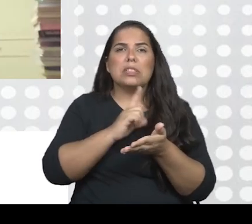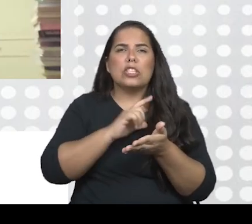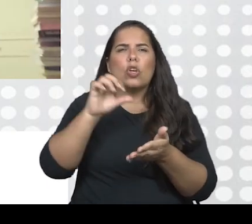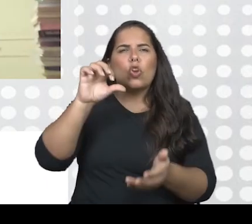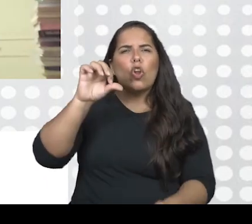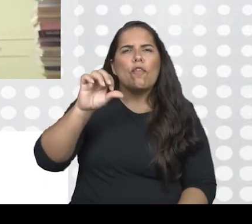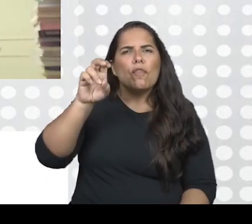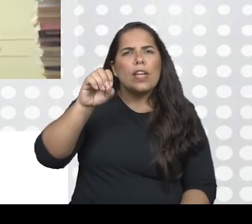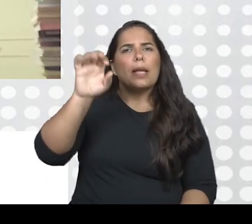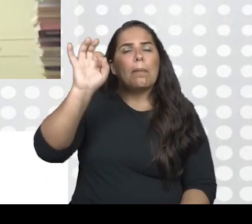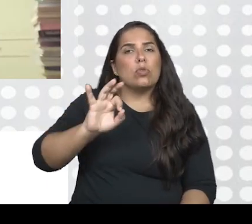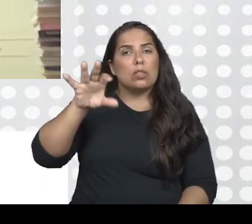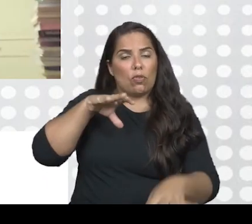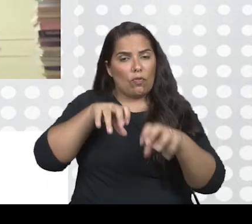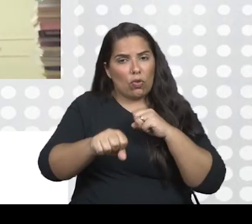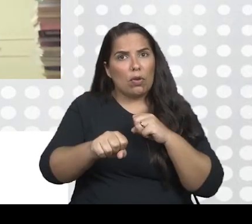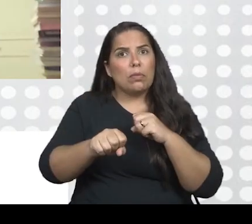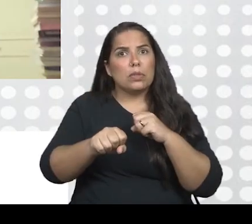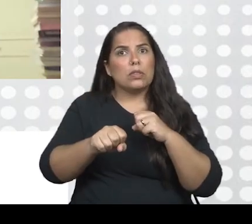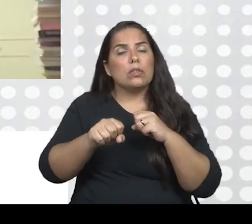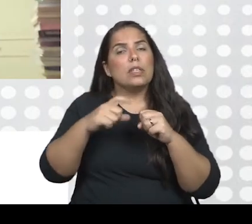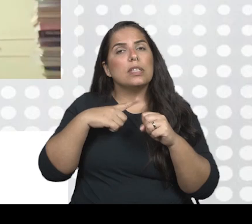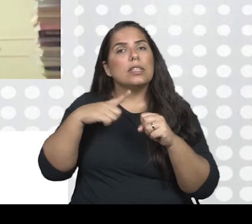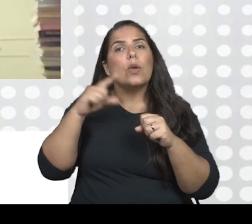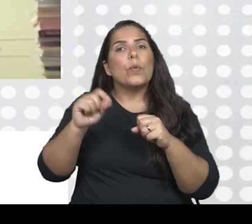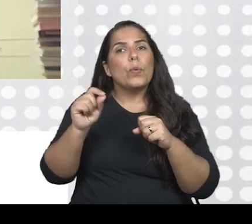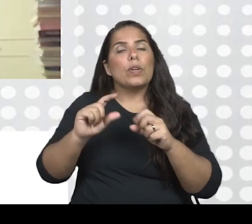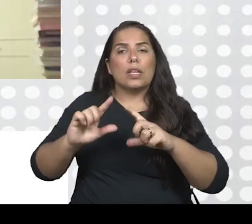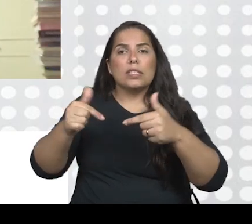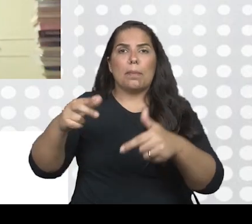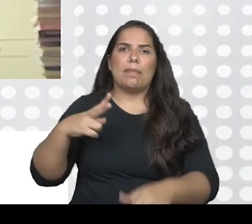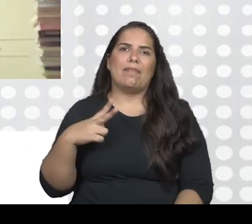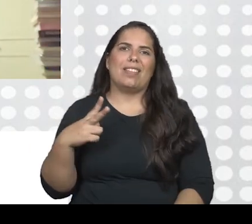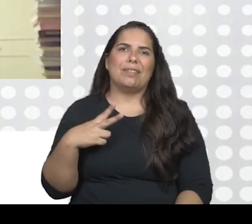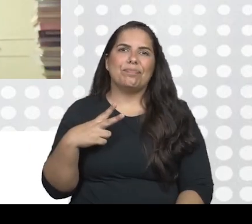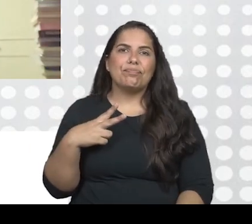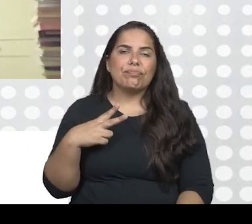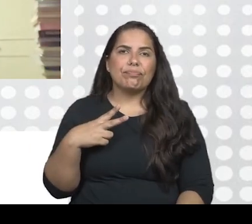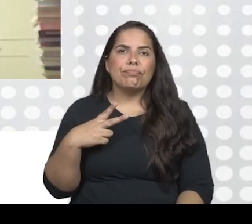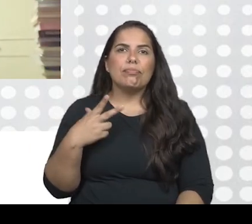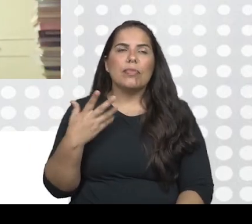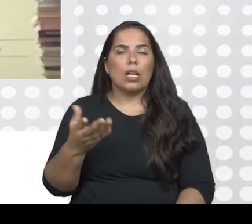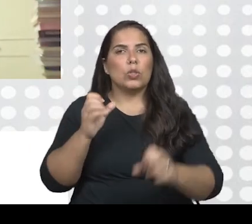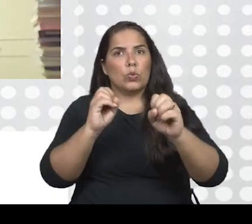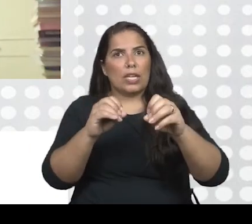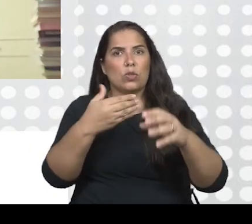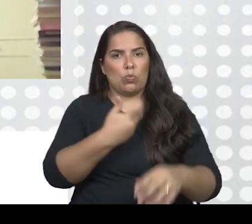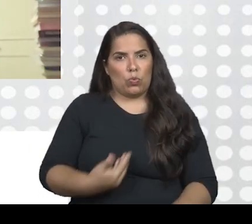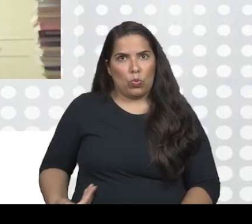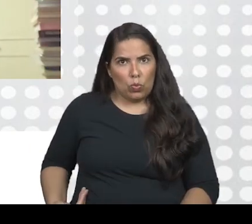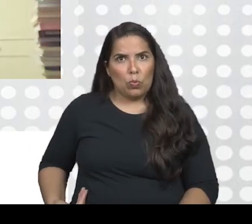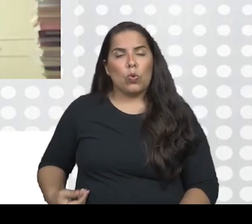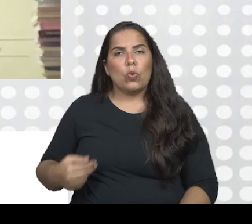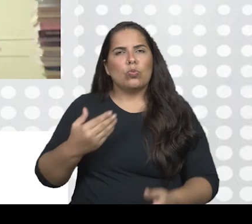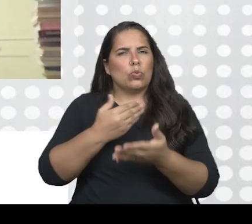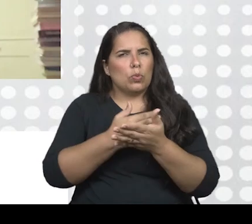de 90% da formação ela ocorre na iniciativa privada. A educação pública, em